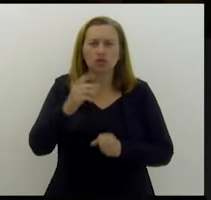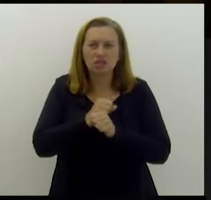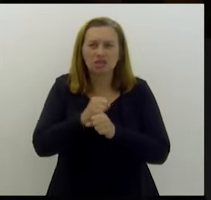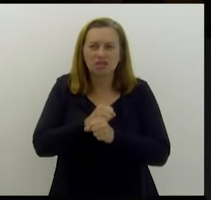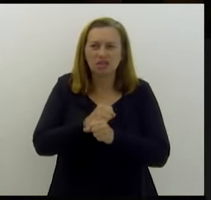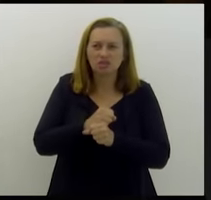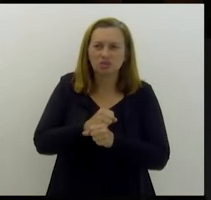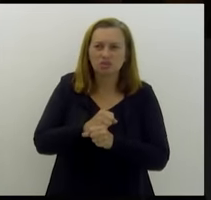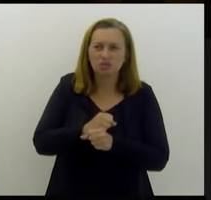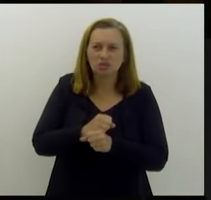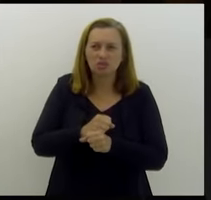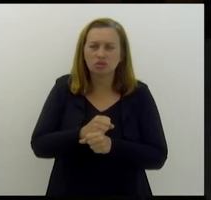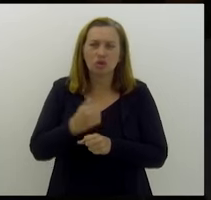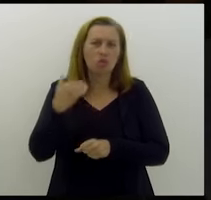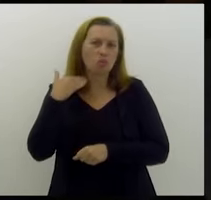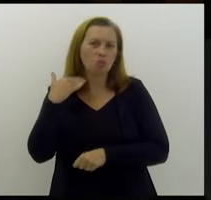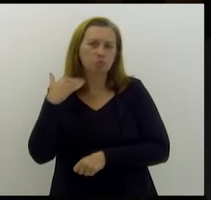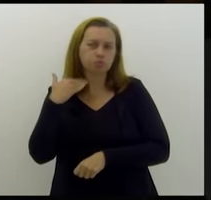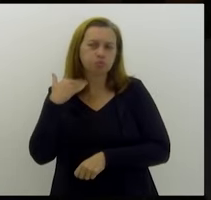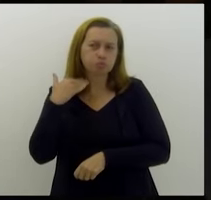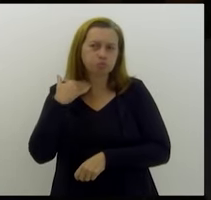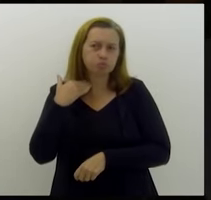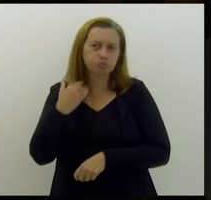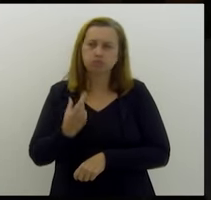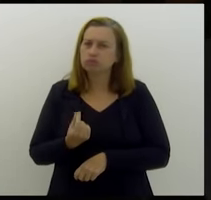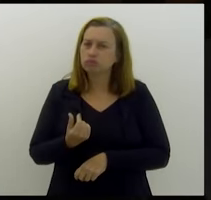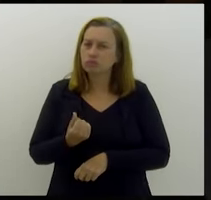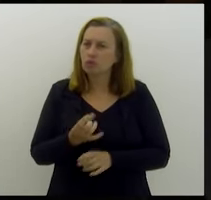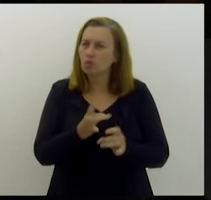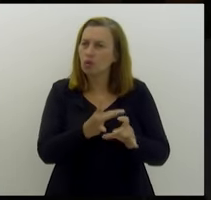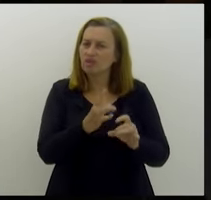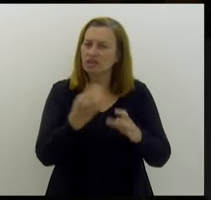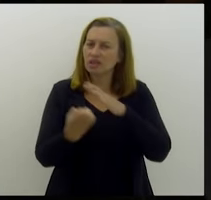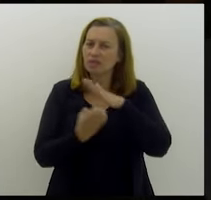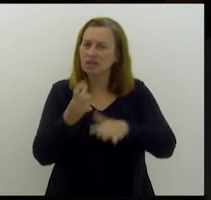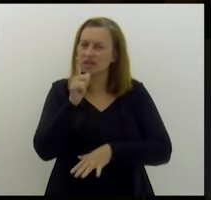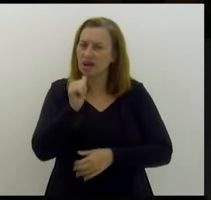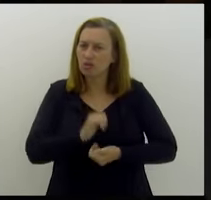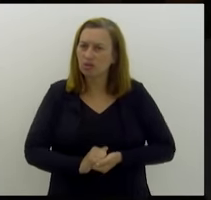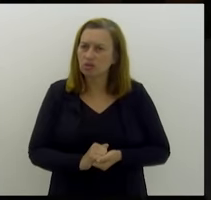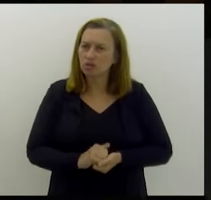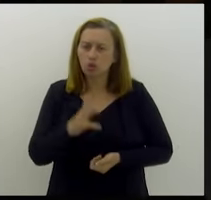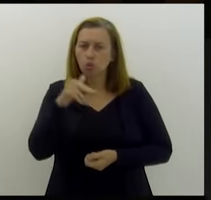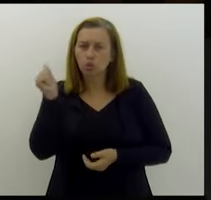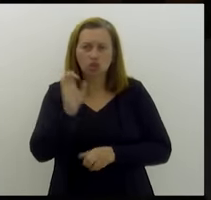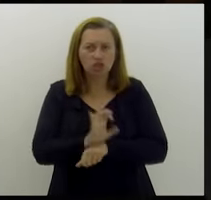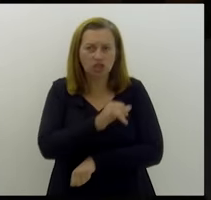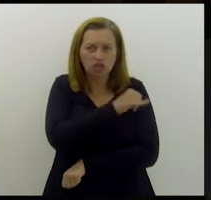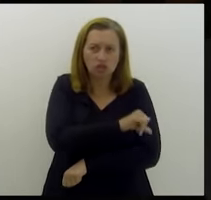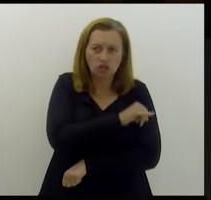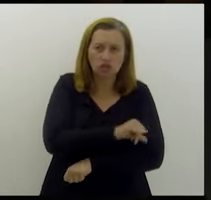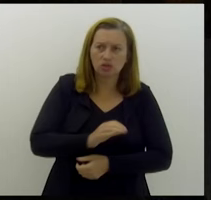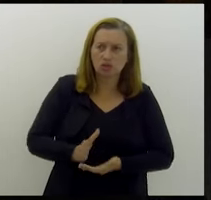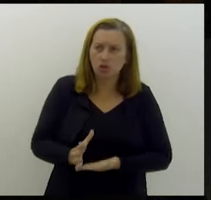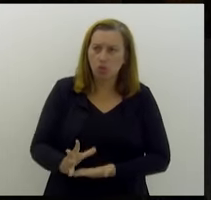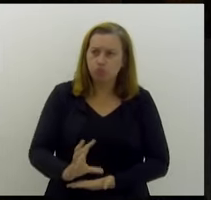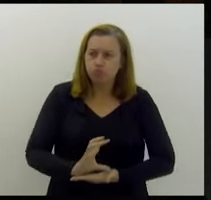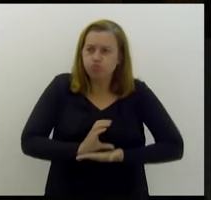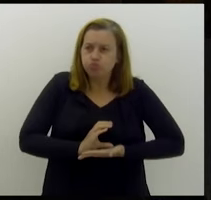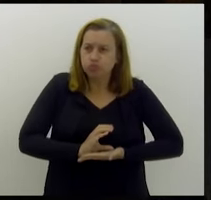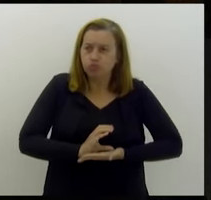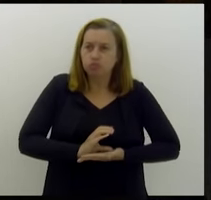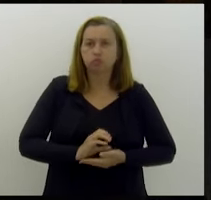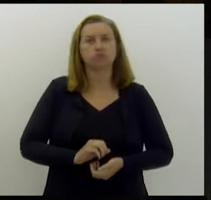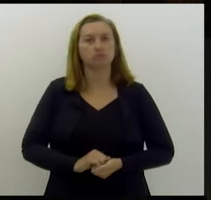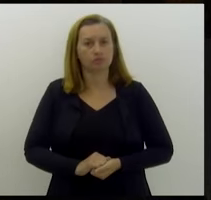ele encheu o cofre de dinheiro com recurso da privatização da da Sedai nunca o estado do Rio de Janeiro teve uma receita extraordinária tão